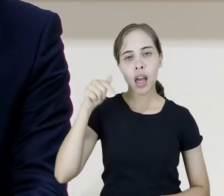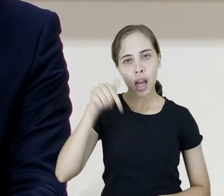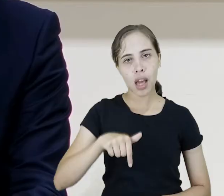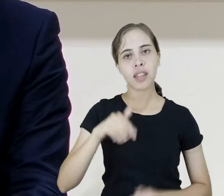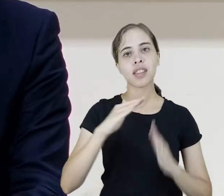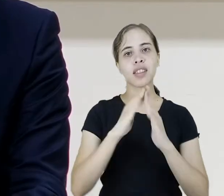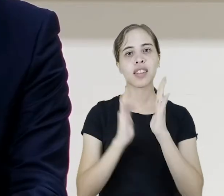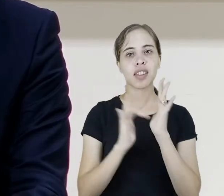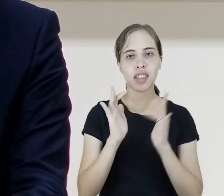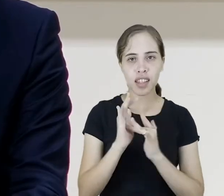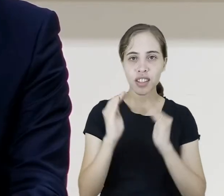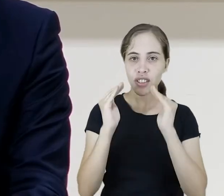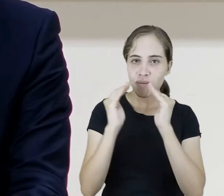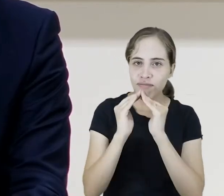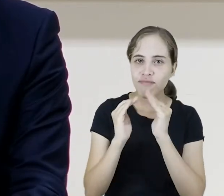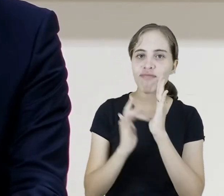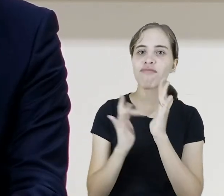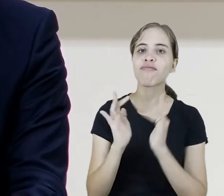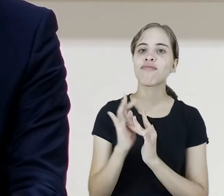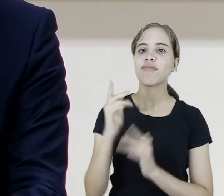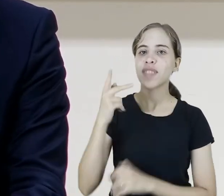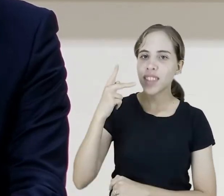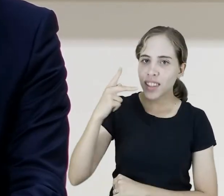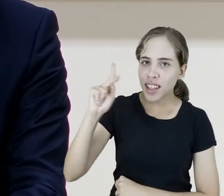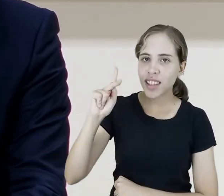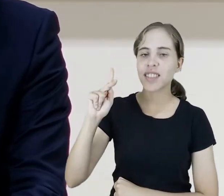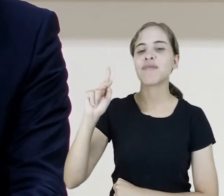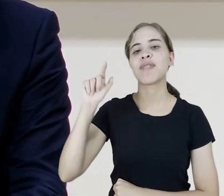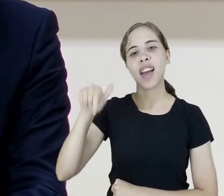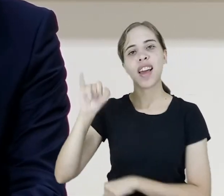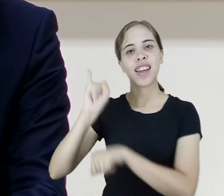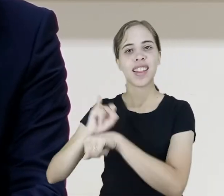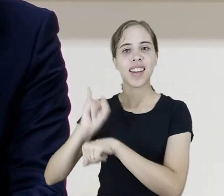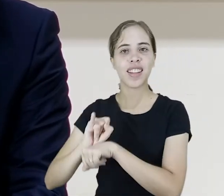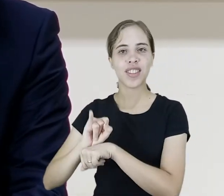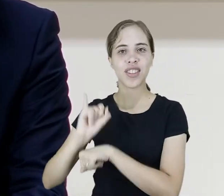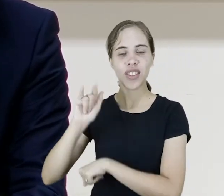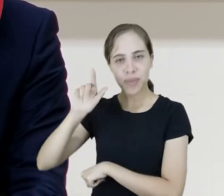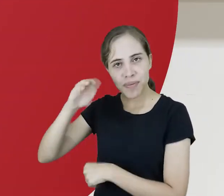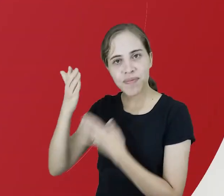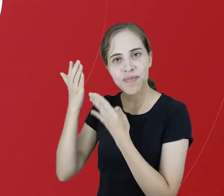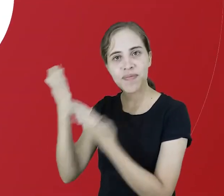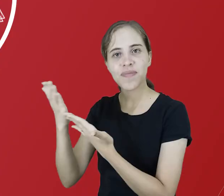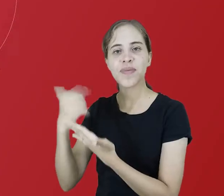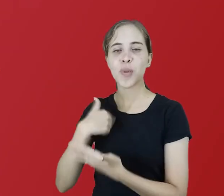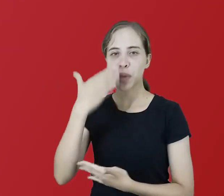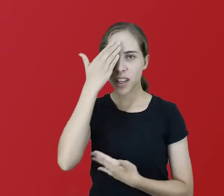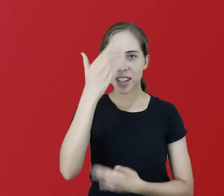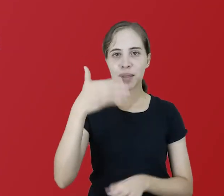sua igreja. Obrigado por participar nesta conversa comigo.